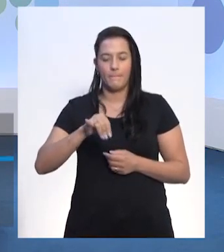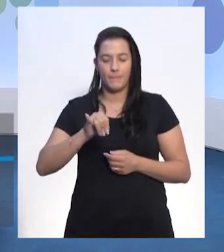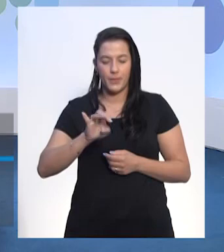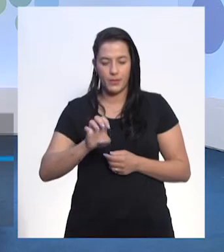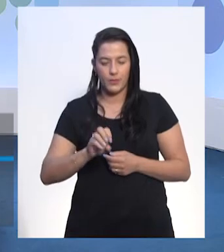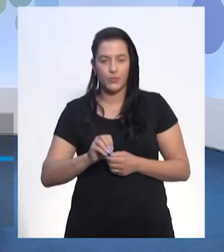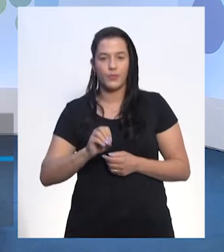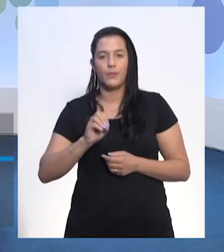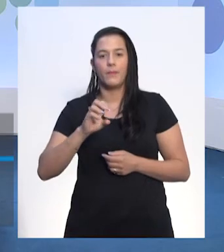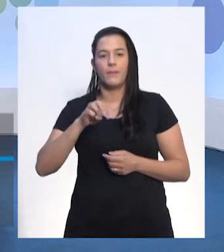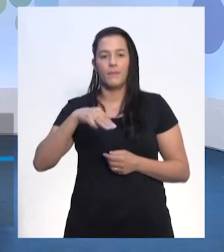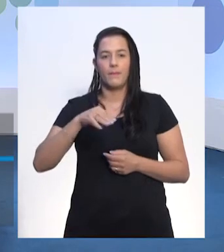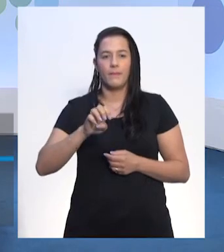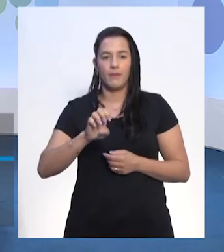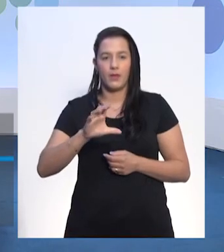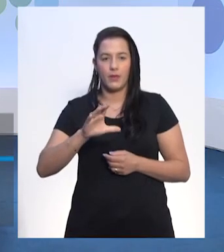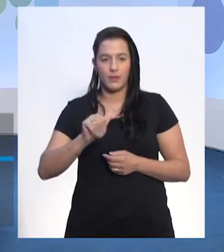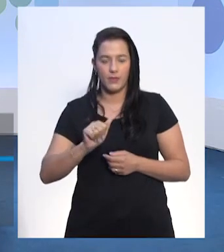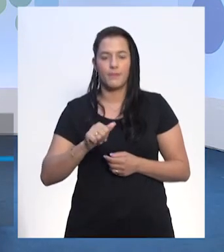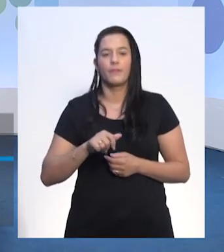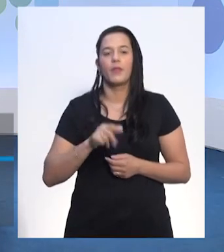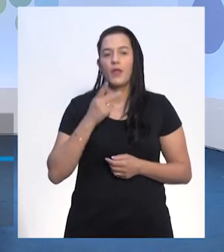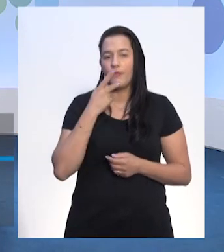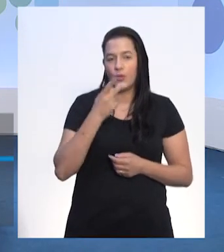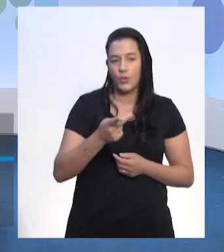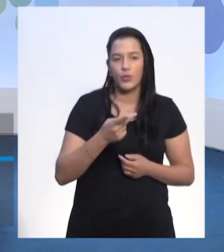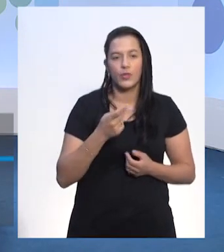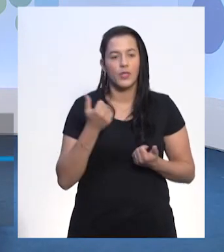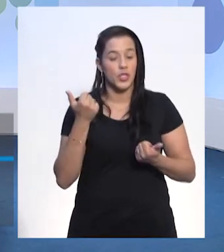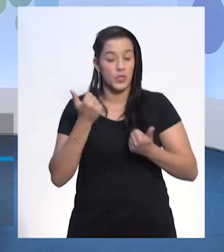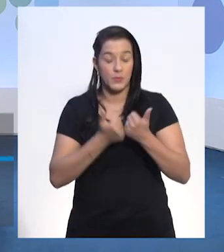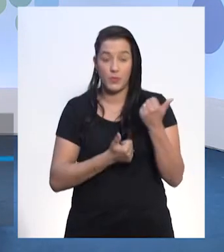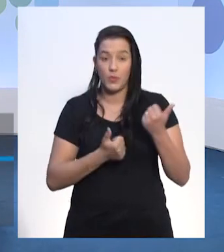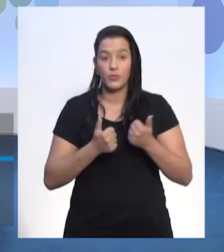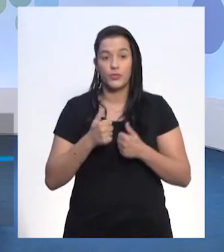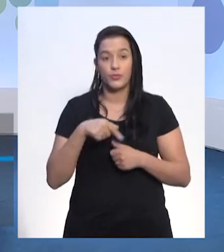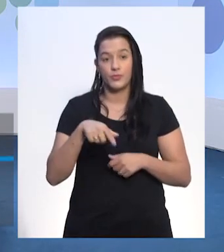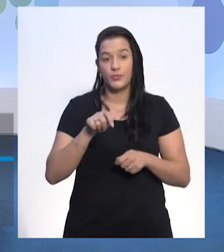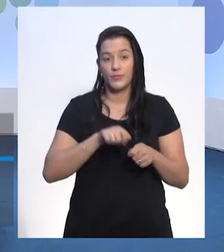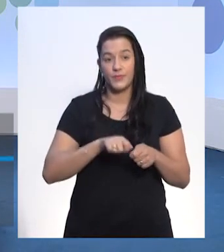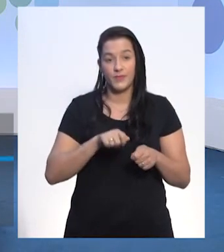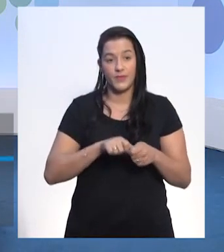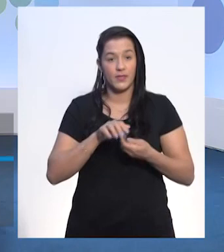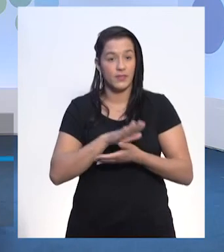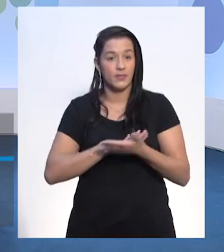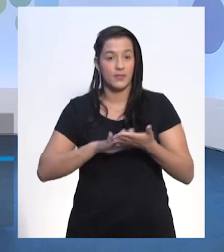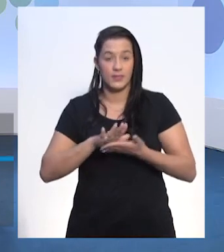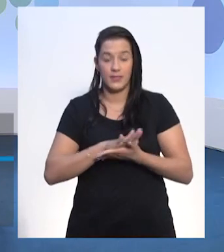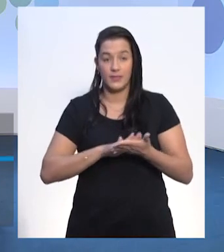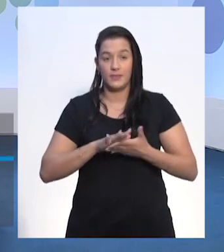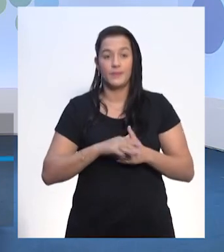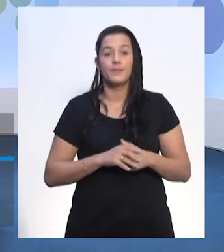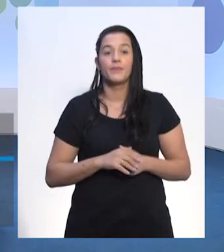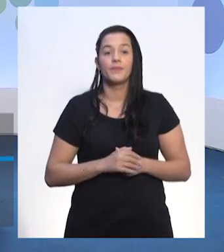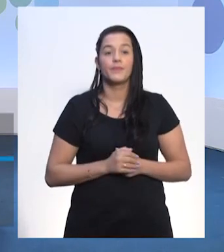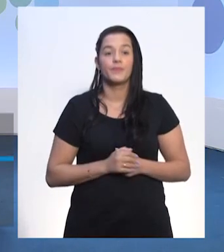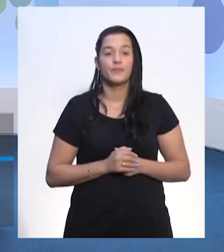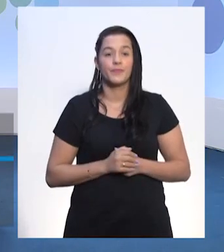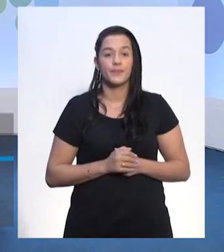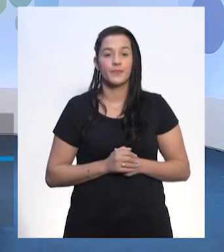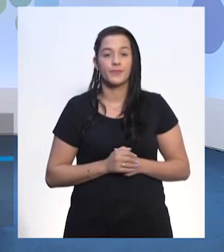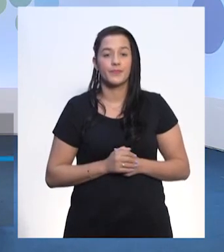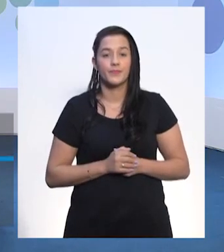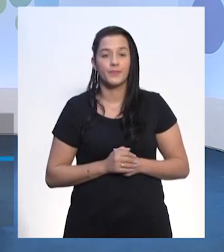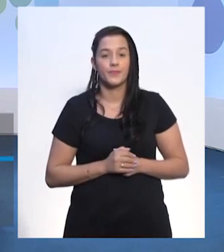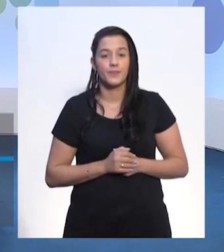pratica exercício físico. Ah. Hoje eu aprendi, sabe, gente, mexer nessa... Mas aí, ó,